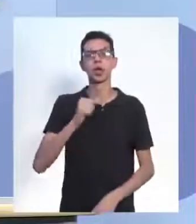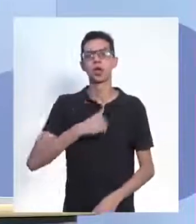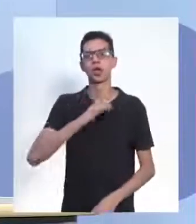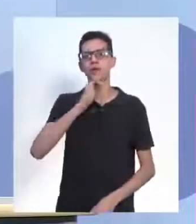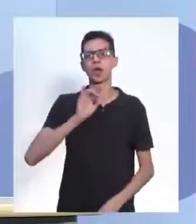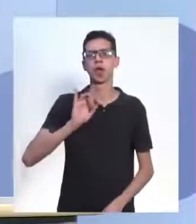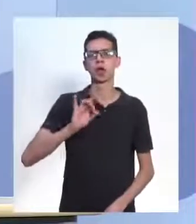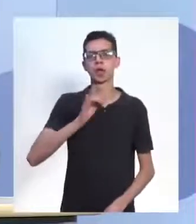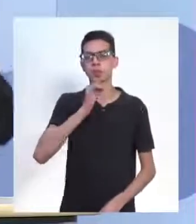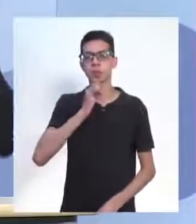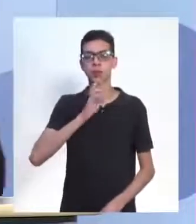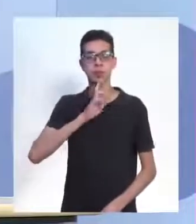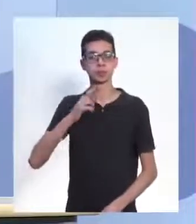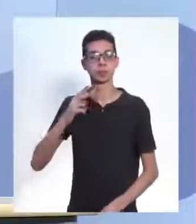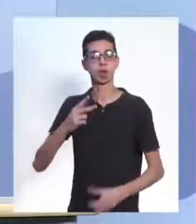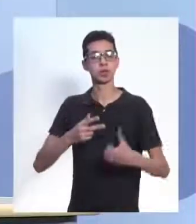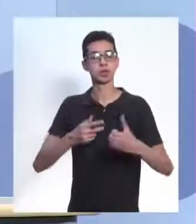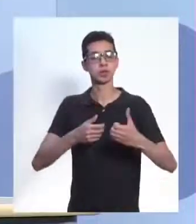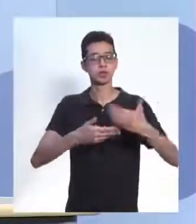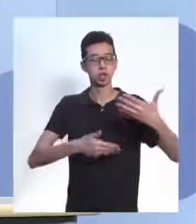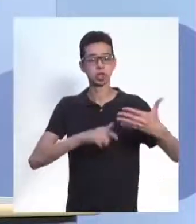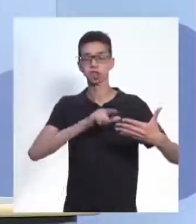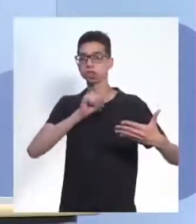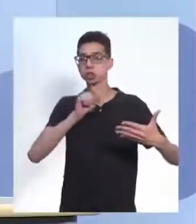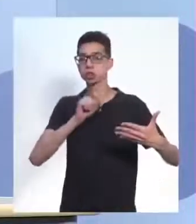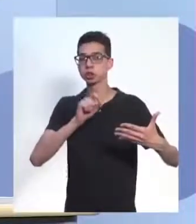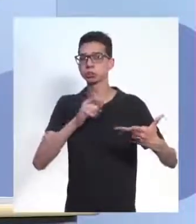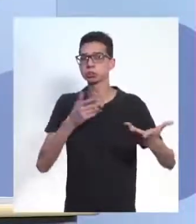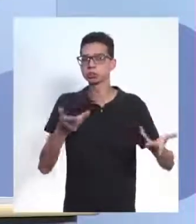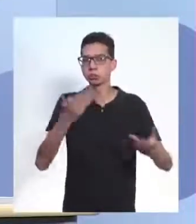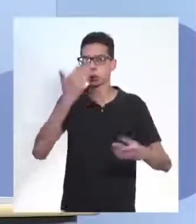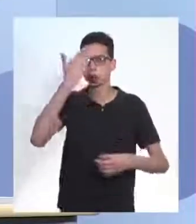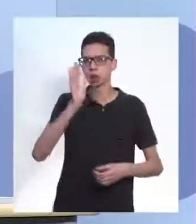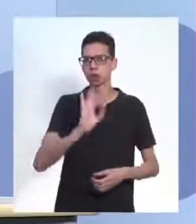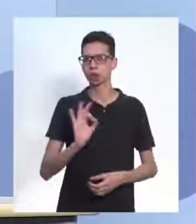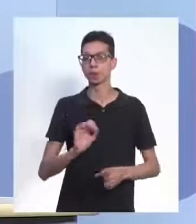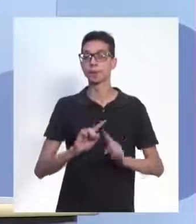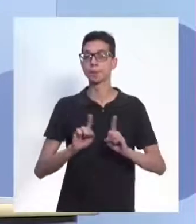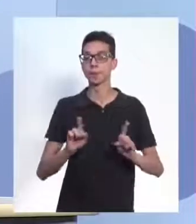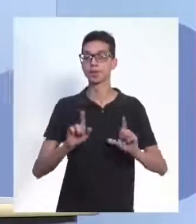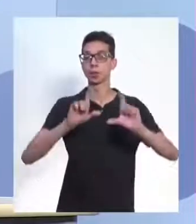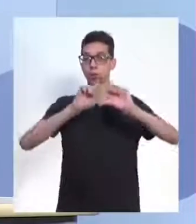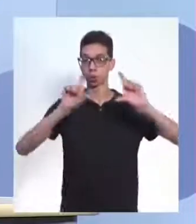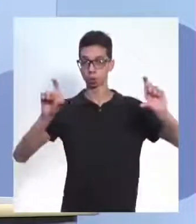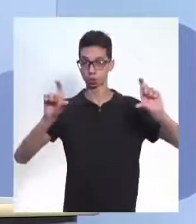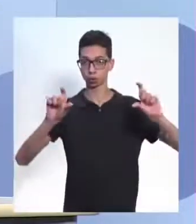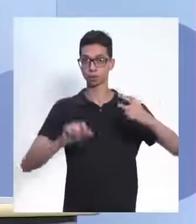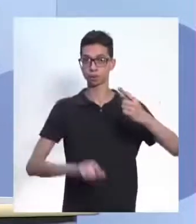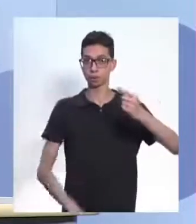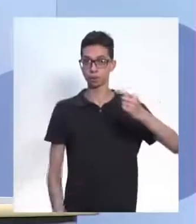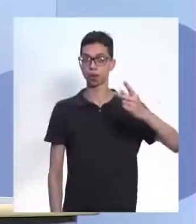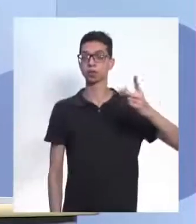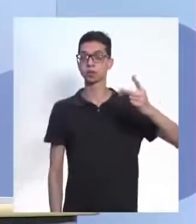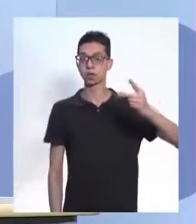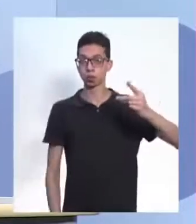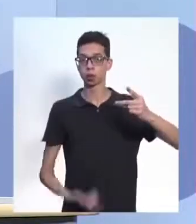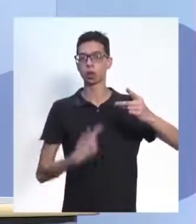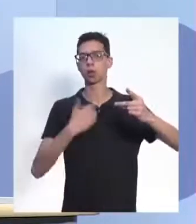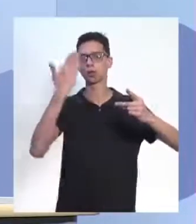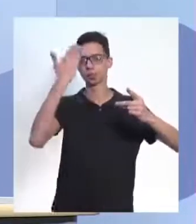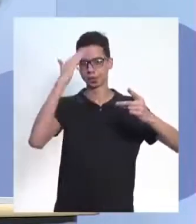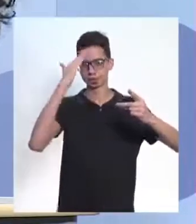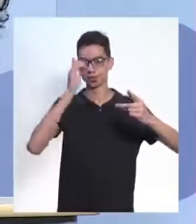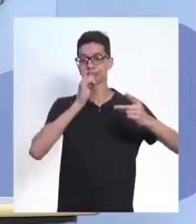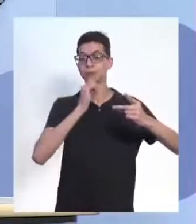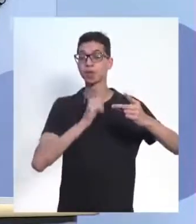selecionada no chat, não entendo nada. Agora, as duas juntas eu entendo, tá bom? A subordinada é aquela que sozinha não